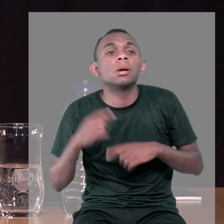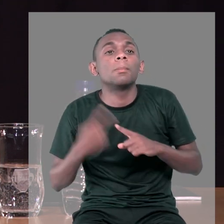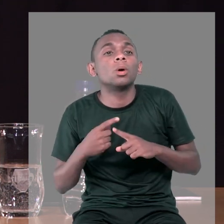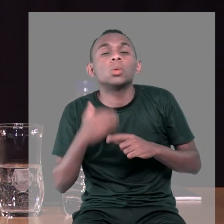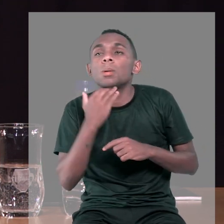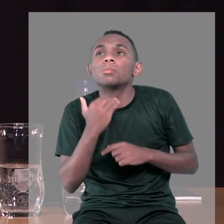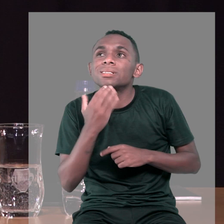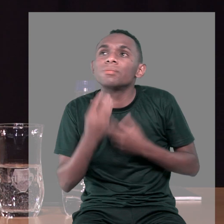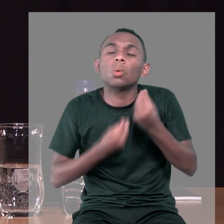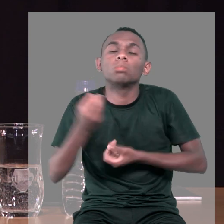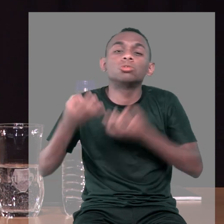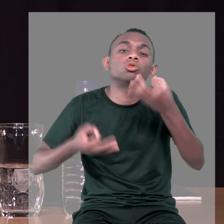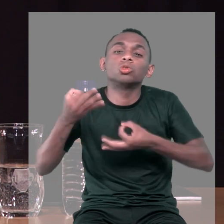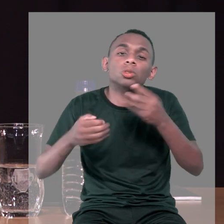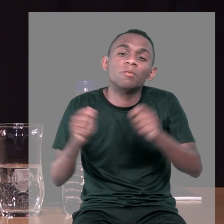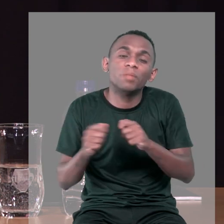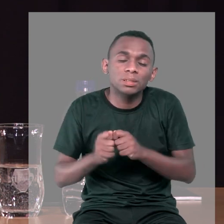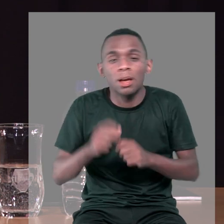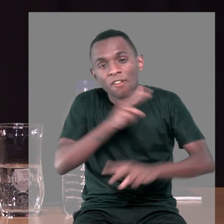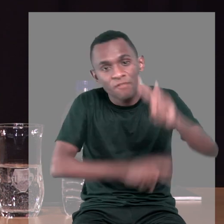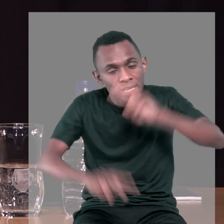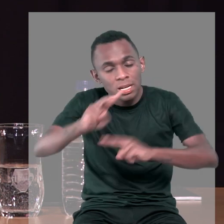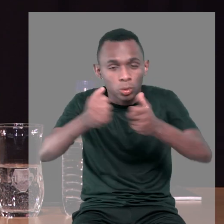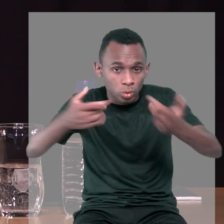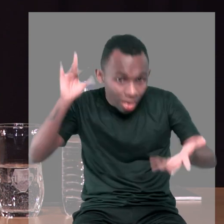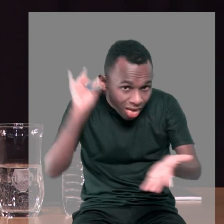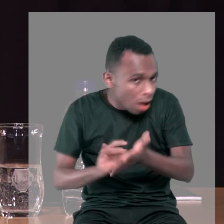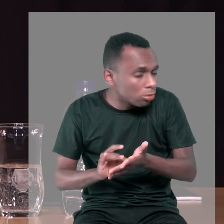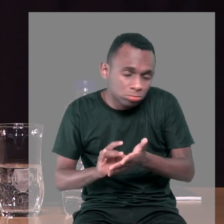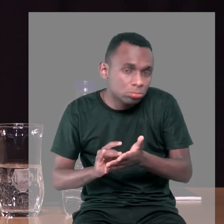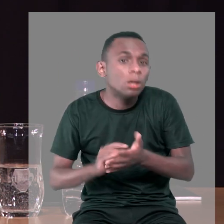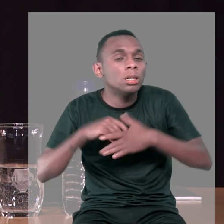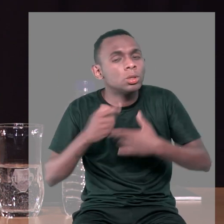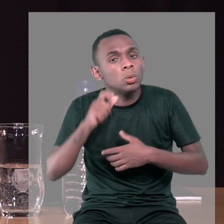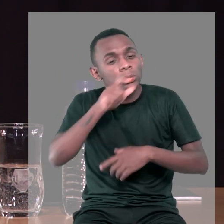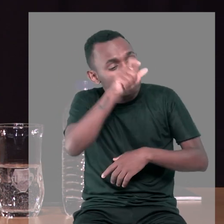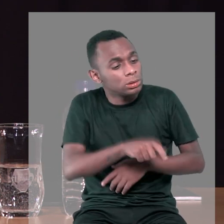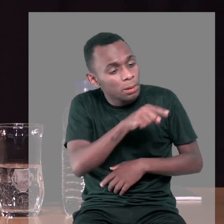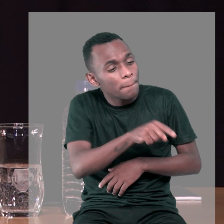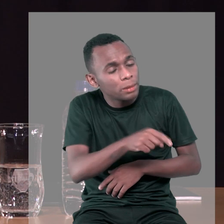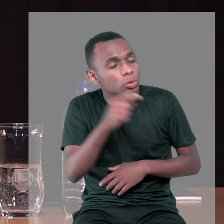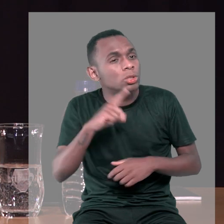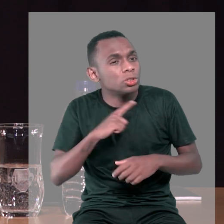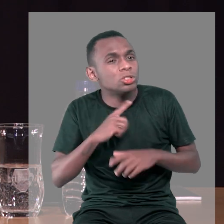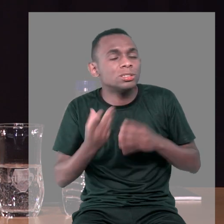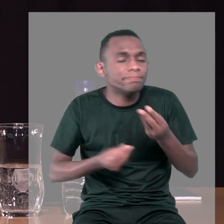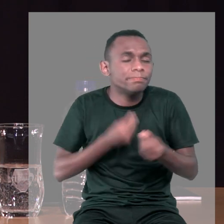coisas. O que se coaduna também, vale lembrar, sempre segundo Arendt, o que se coaduna